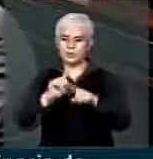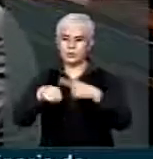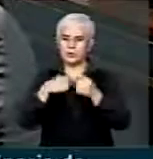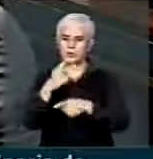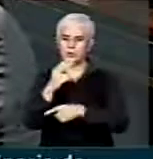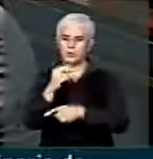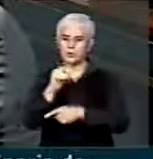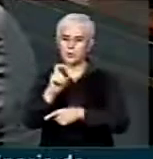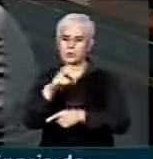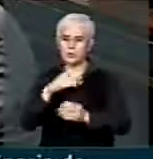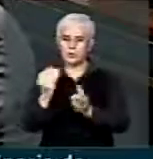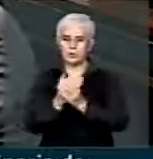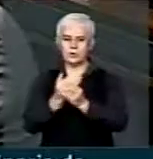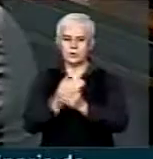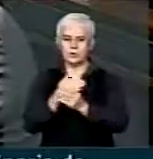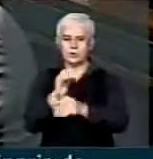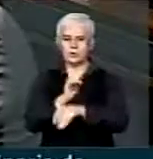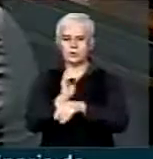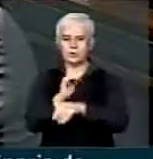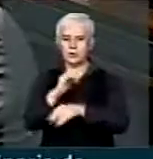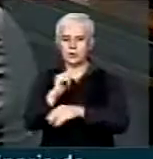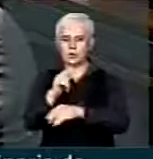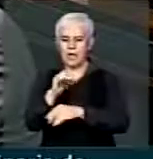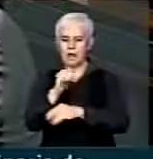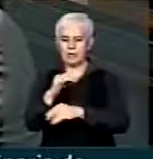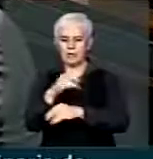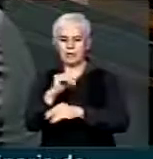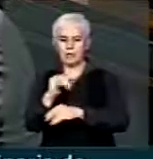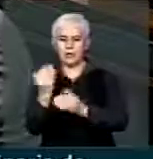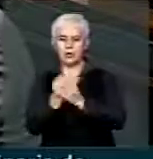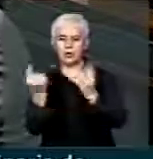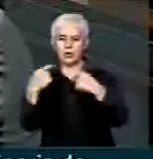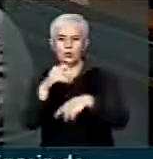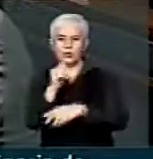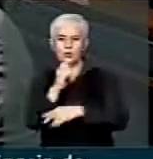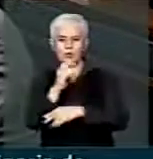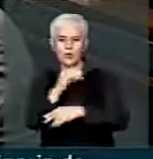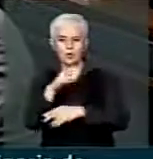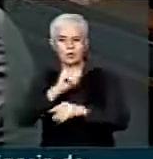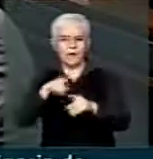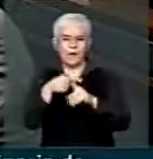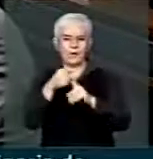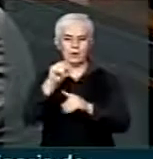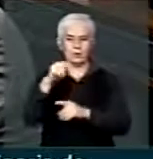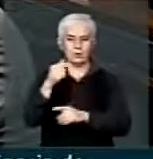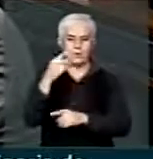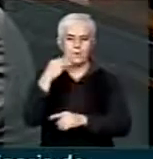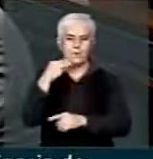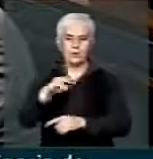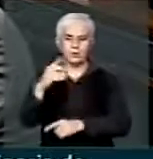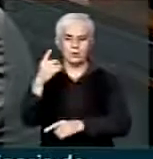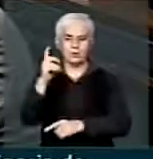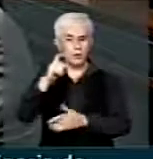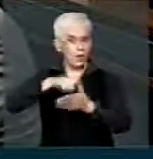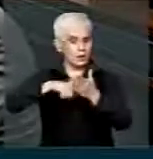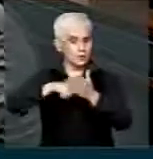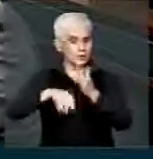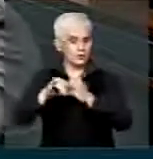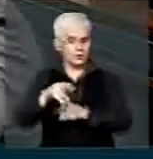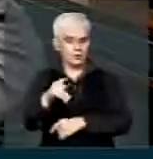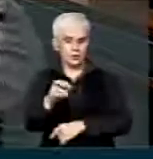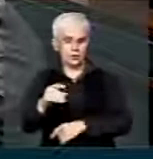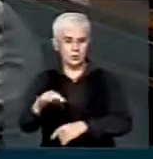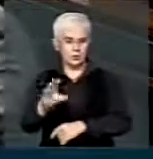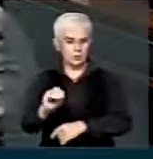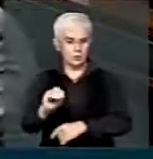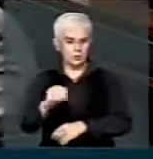cobra uma ação do Estado da Califórnia contra a Astra, mais 87 milhões de dólares de impostos. A